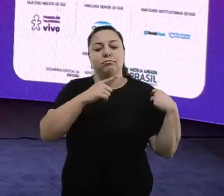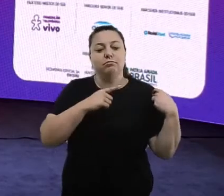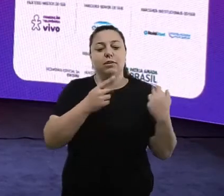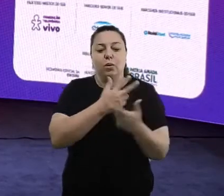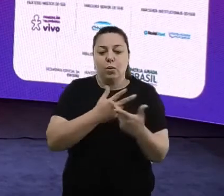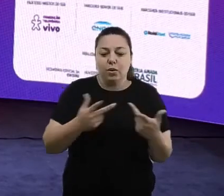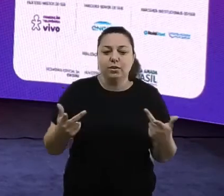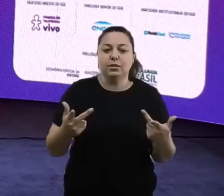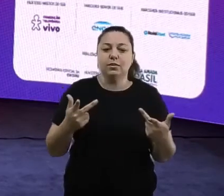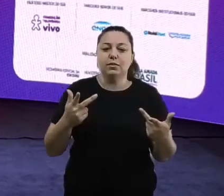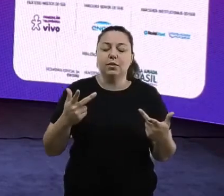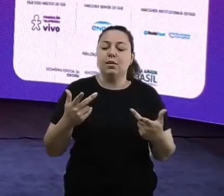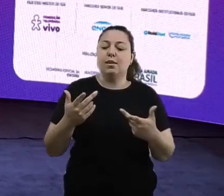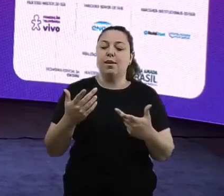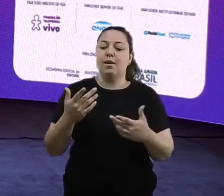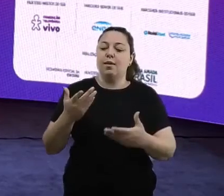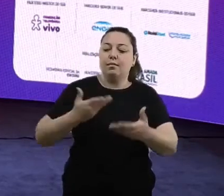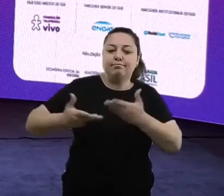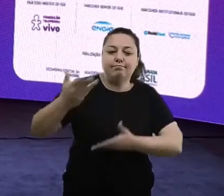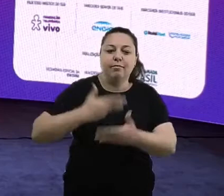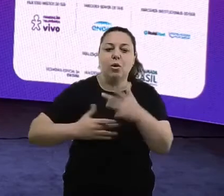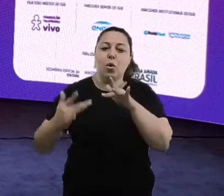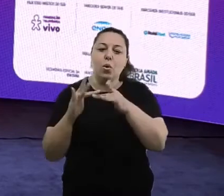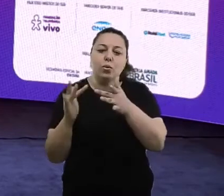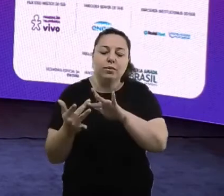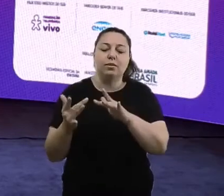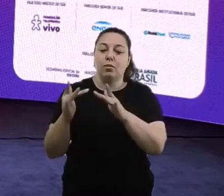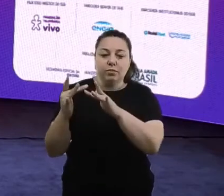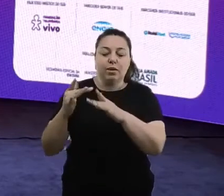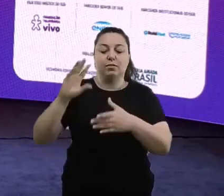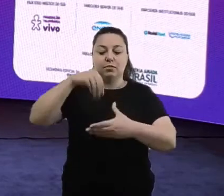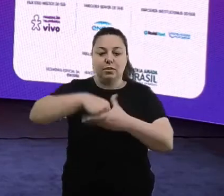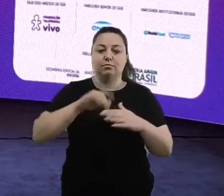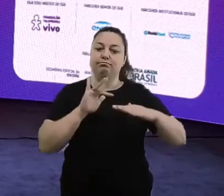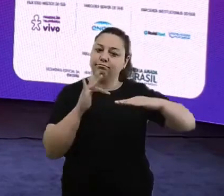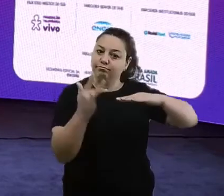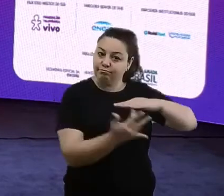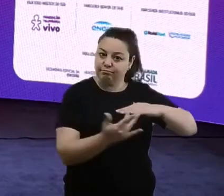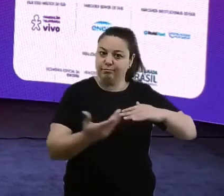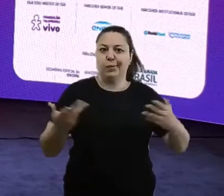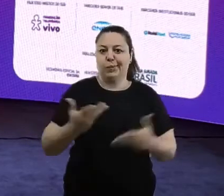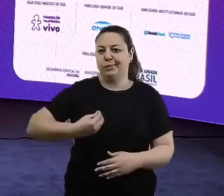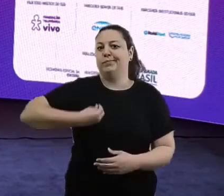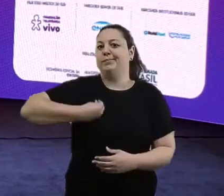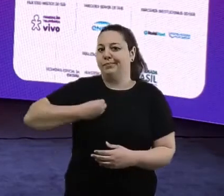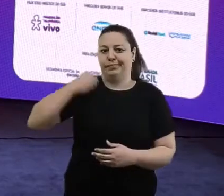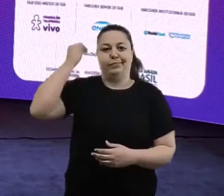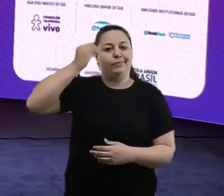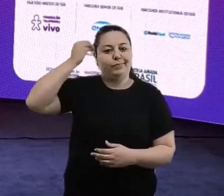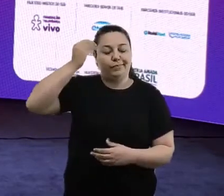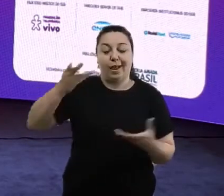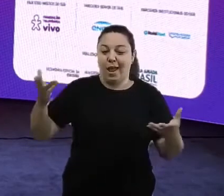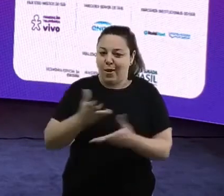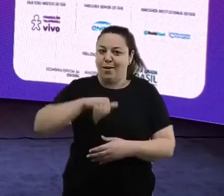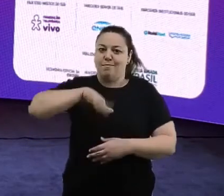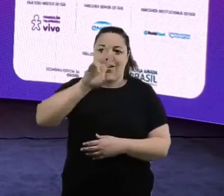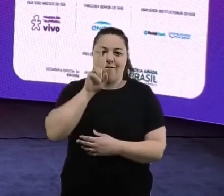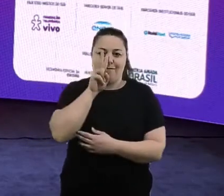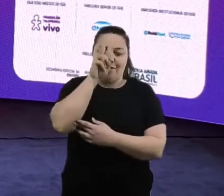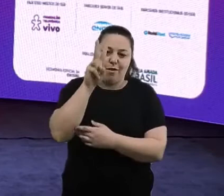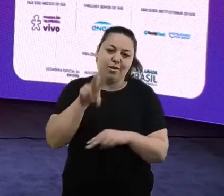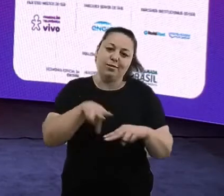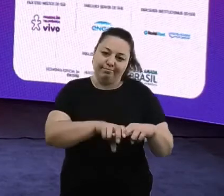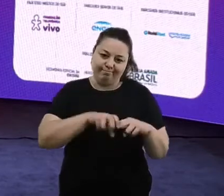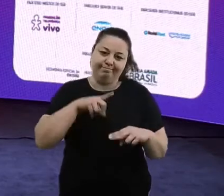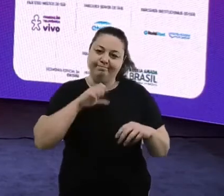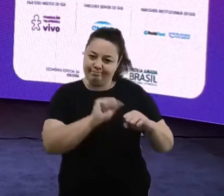nas redes sociais ou nessa vida digital, que ela é cada vez mais presente, que foi acelerada aí com a pandemia, né? Então a gente precisa que mais pessoas